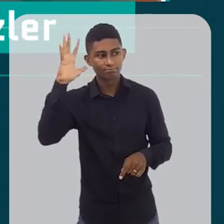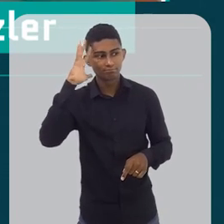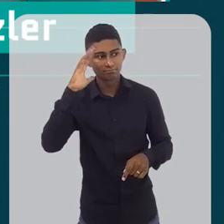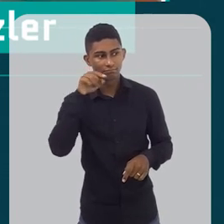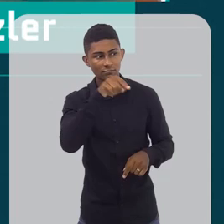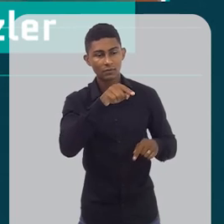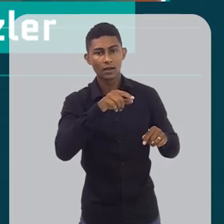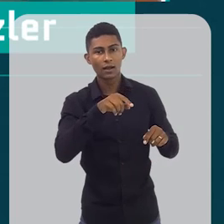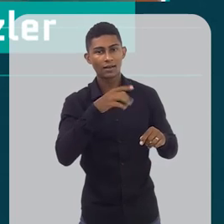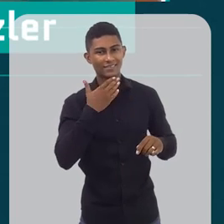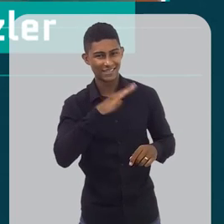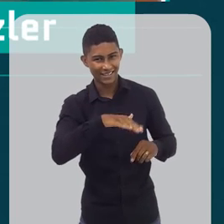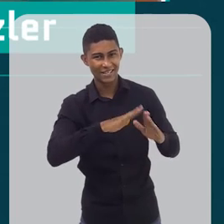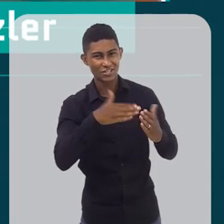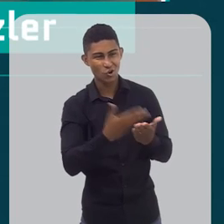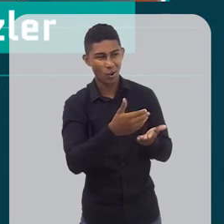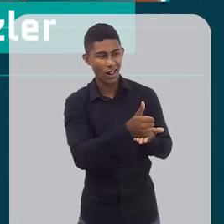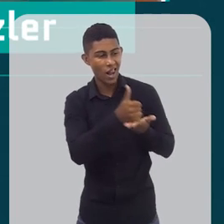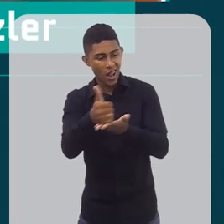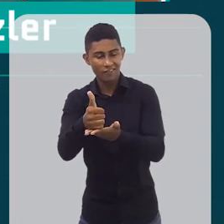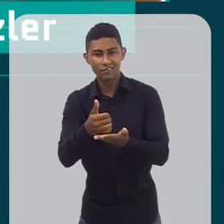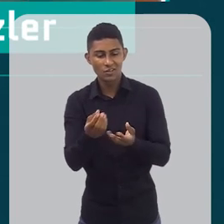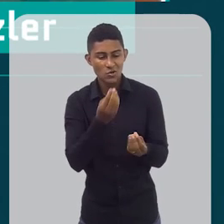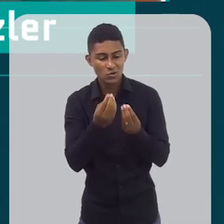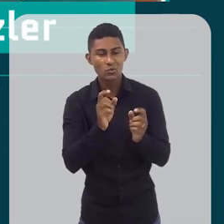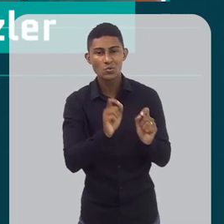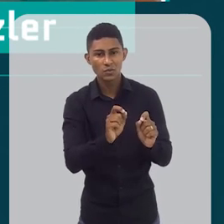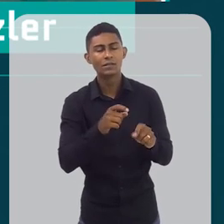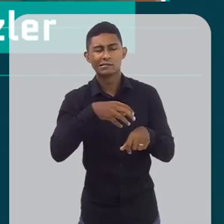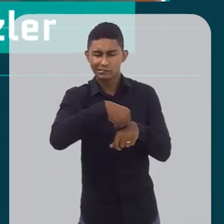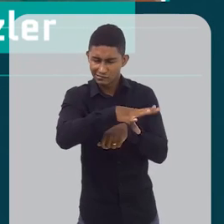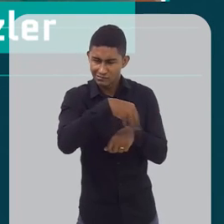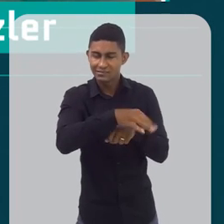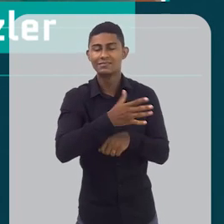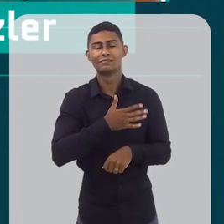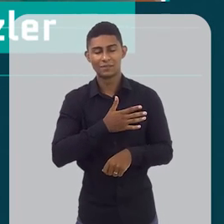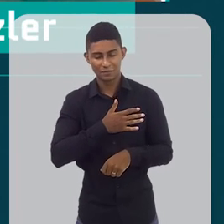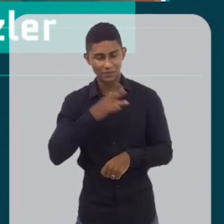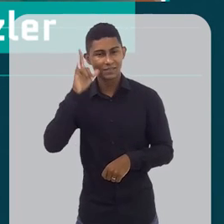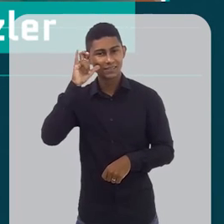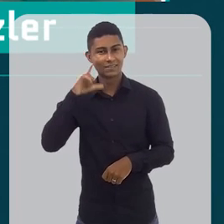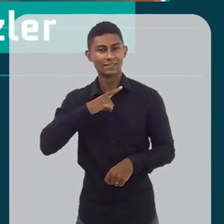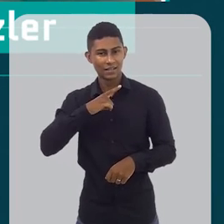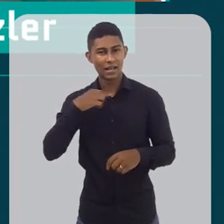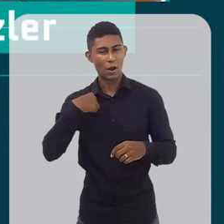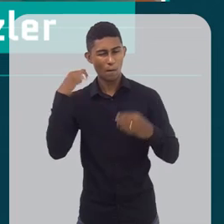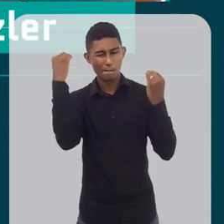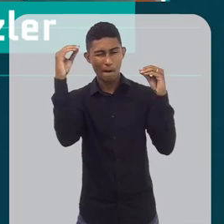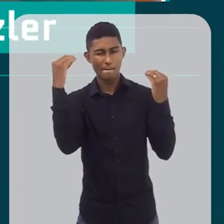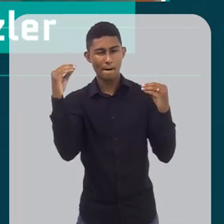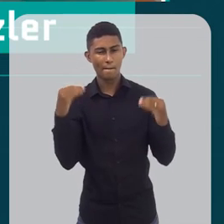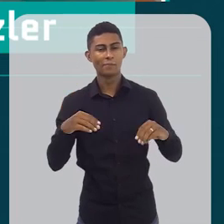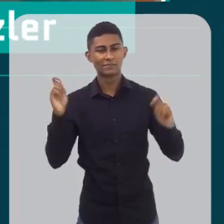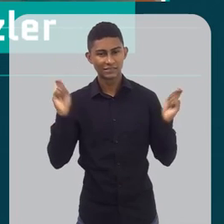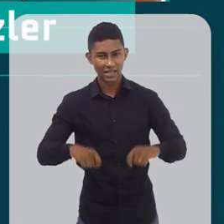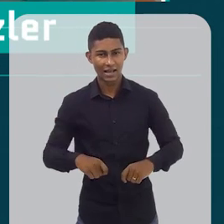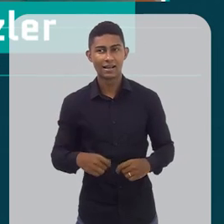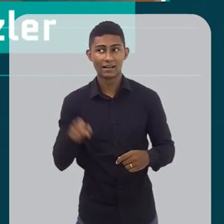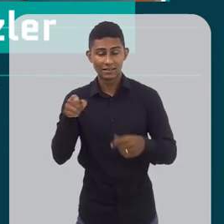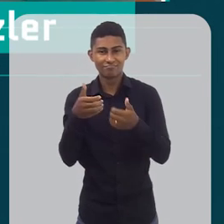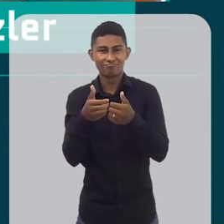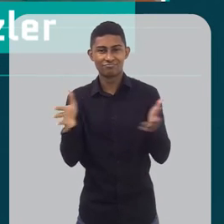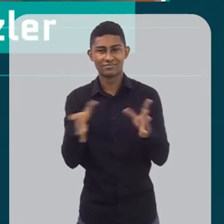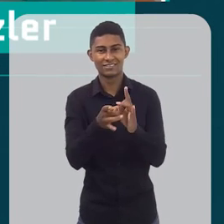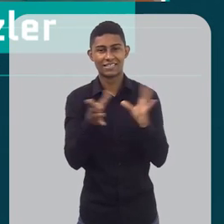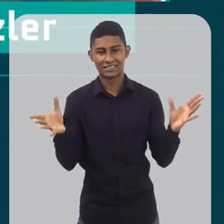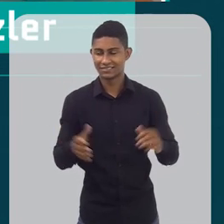de merenda para mandar para a escola. Então, fica a dica aí do meu Instagram. E pode Ok. acessar,